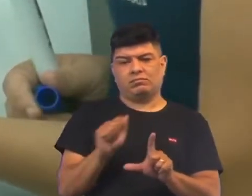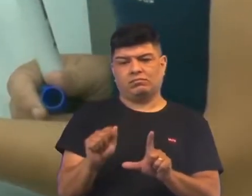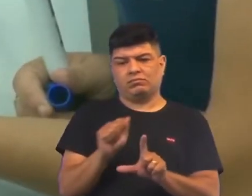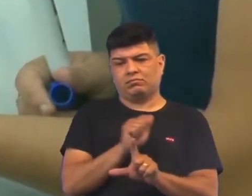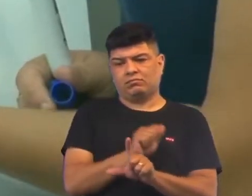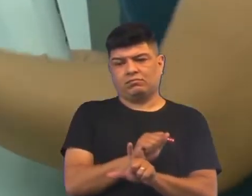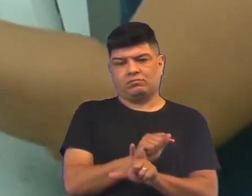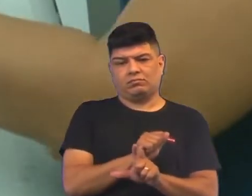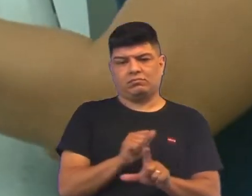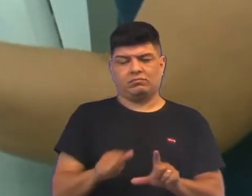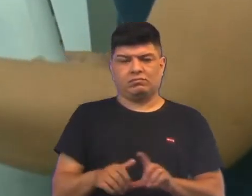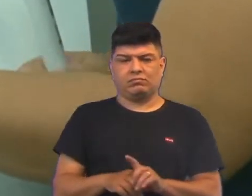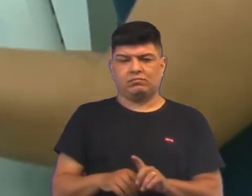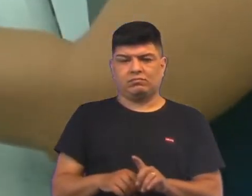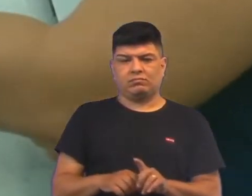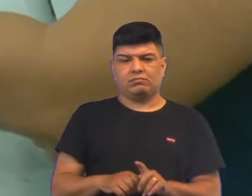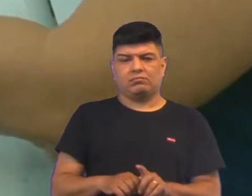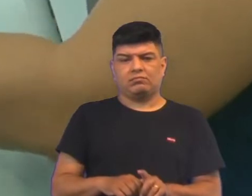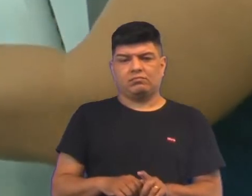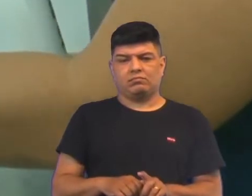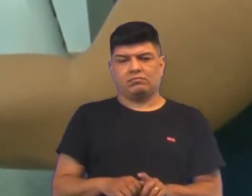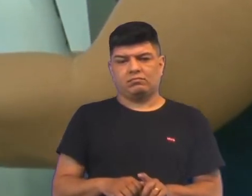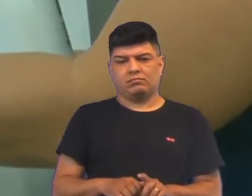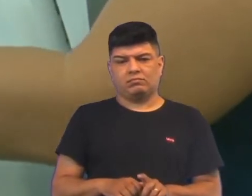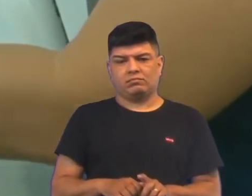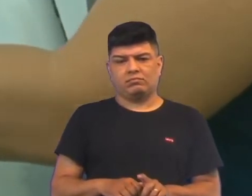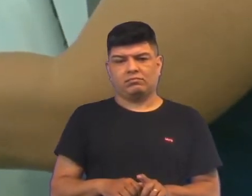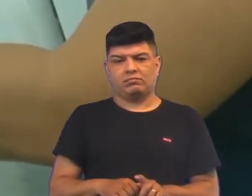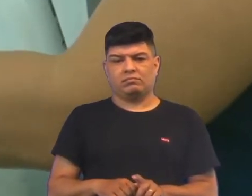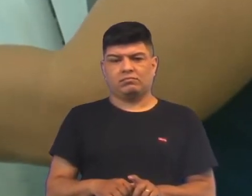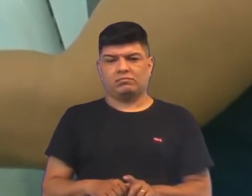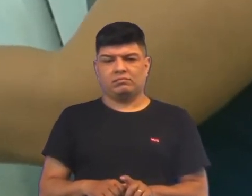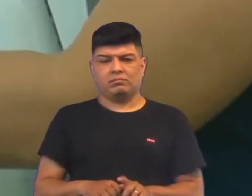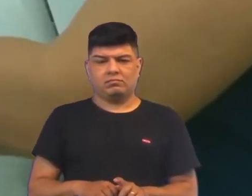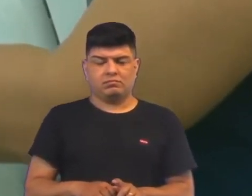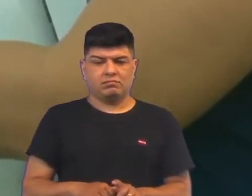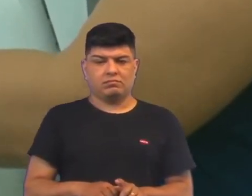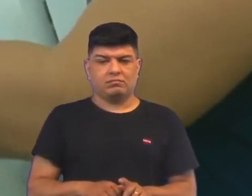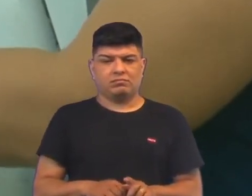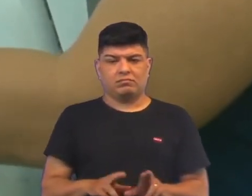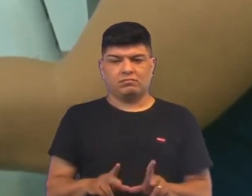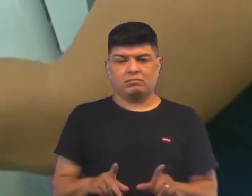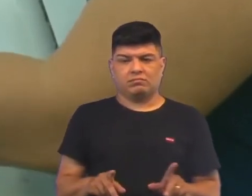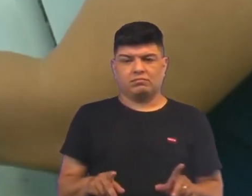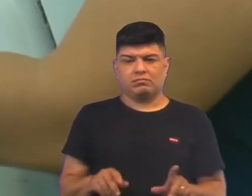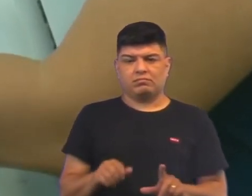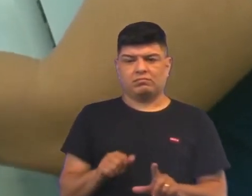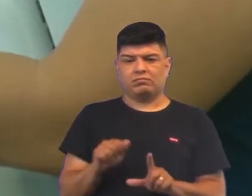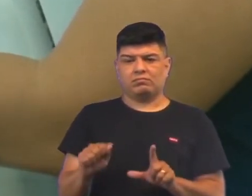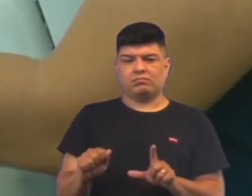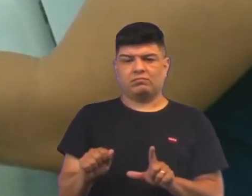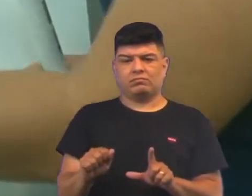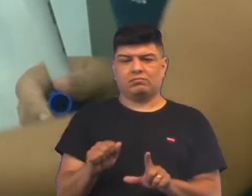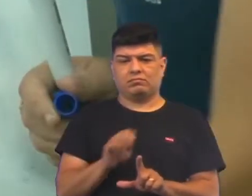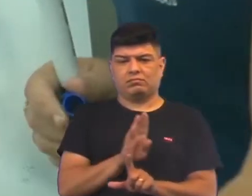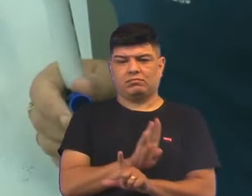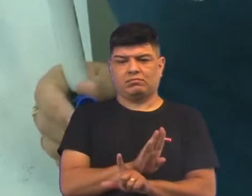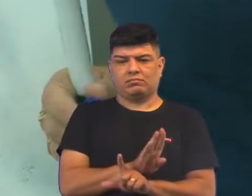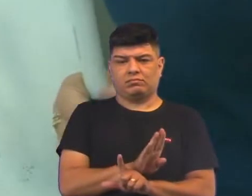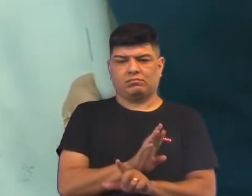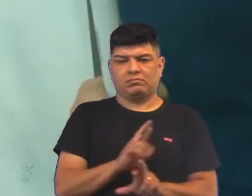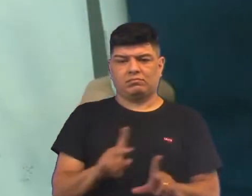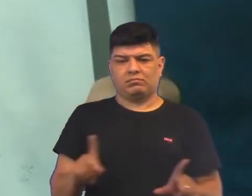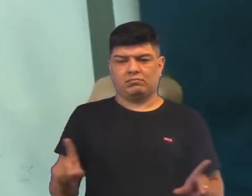aqui, ó. Reta A e A. Essa, lado. Vou até colocar o nome dessa reta diferente. A A com a B, elas